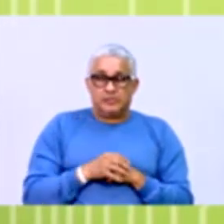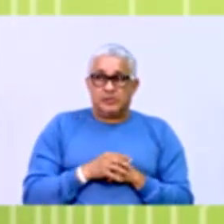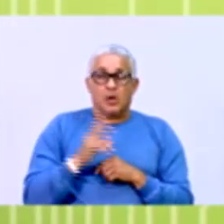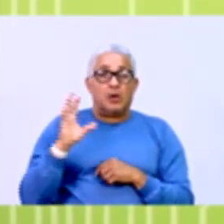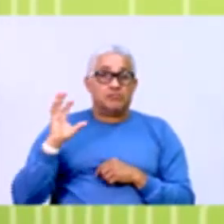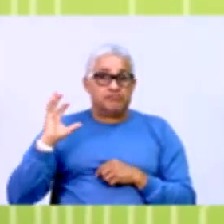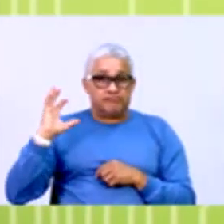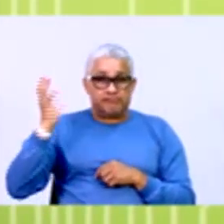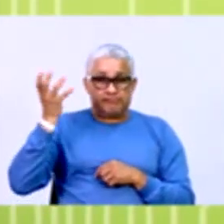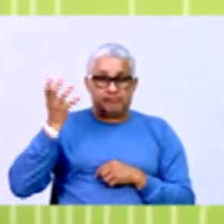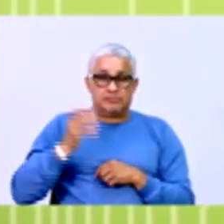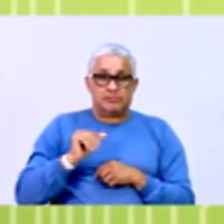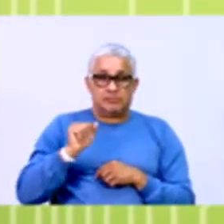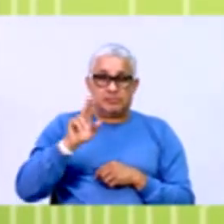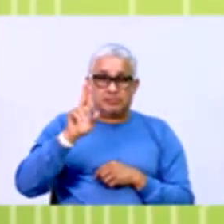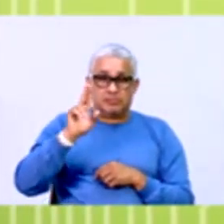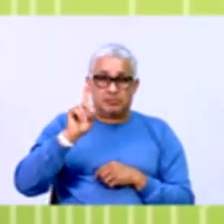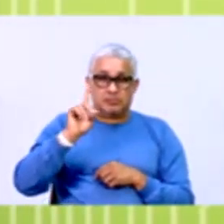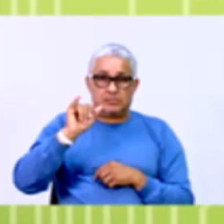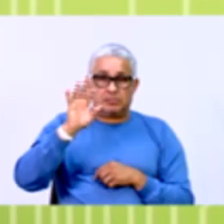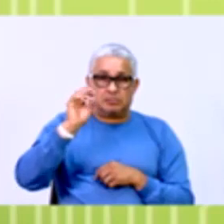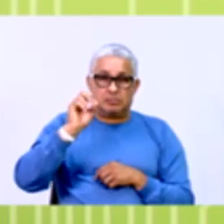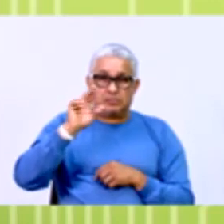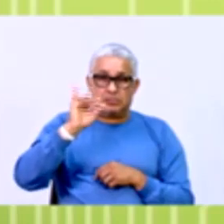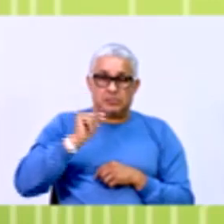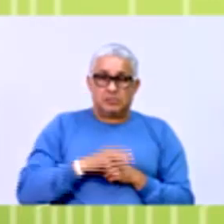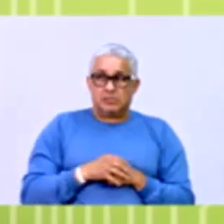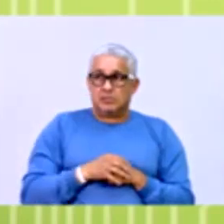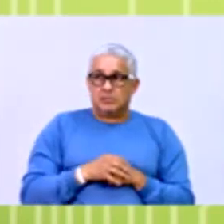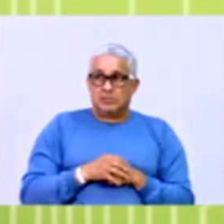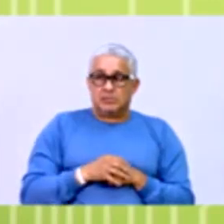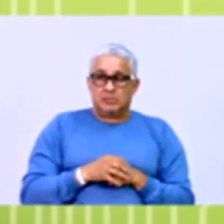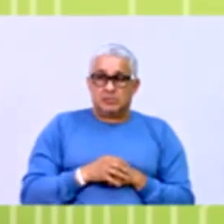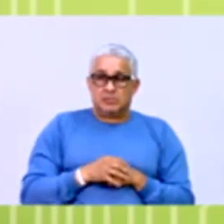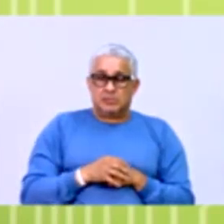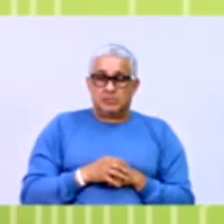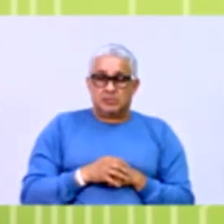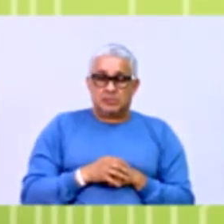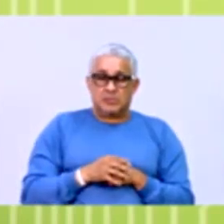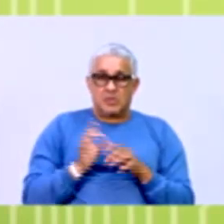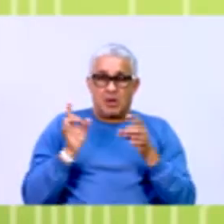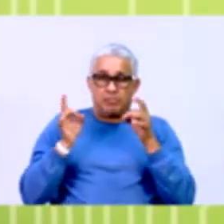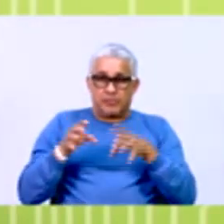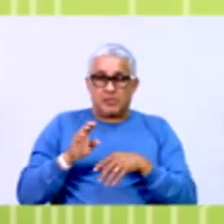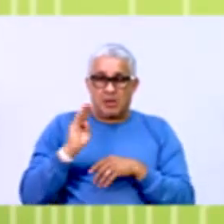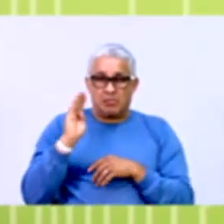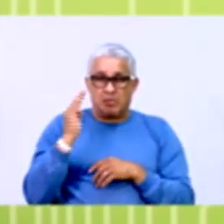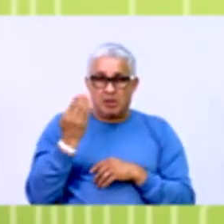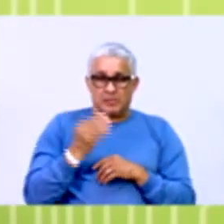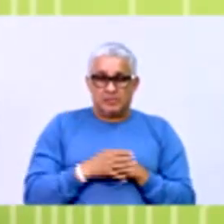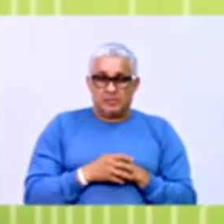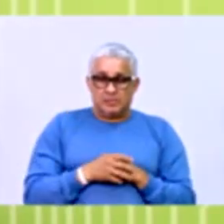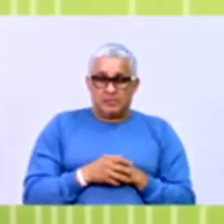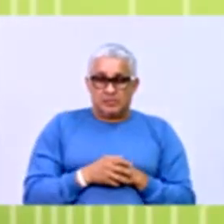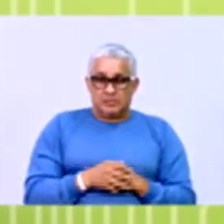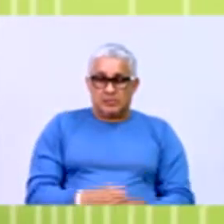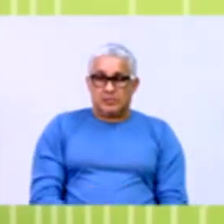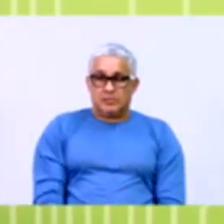poderia gerar uma auditoria que iria produzir resultados falsos, né?